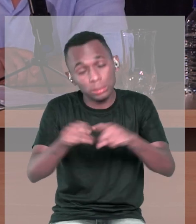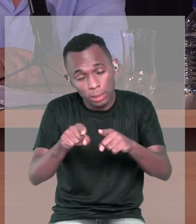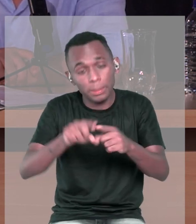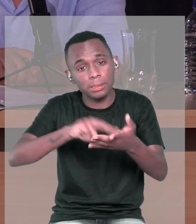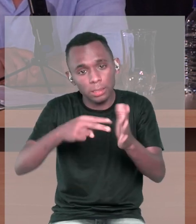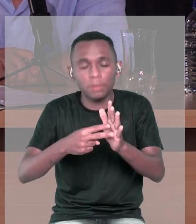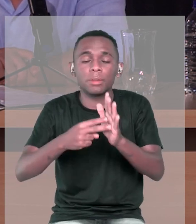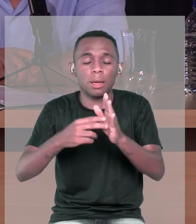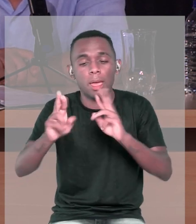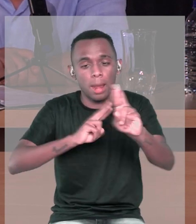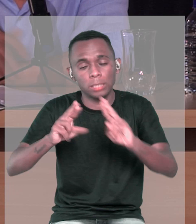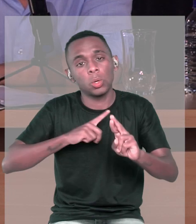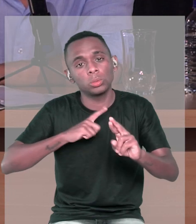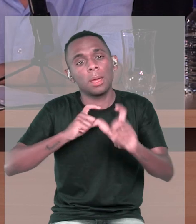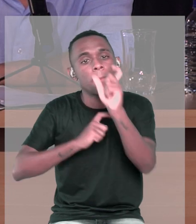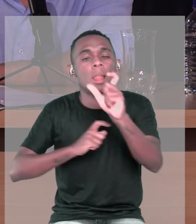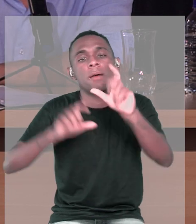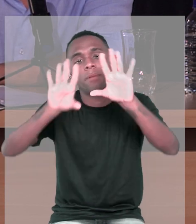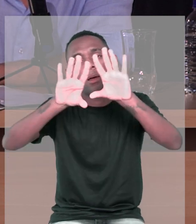palavra ecologia.